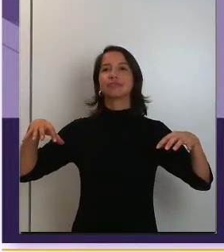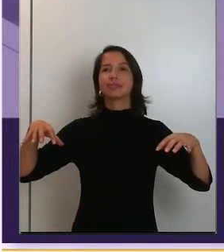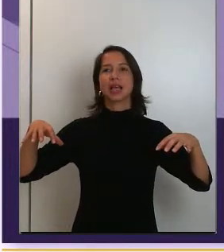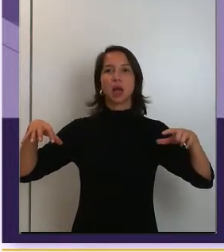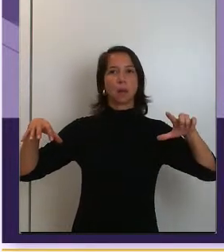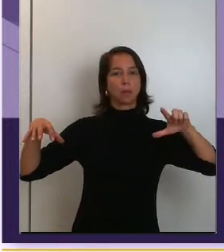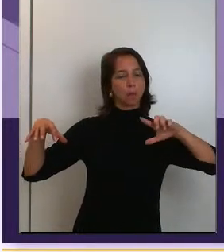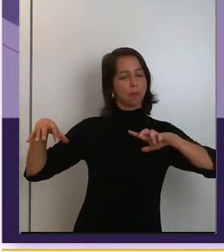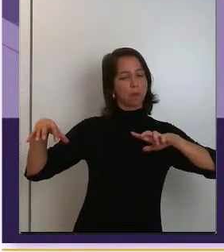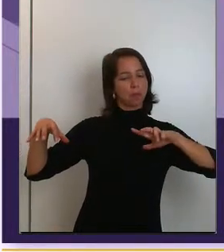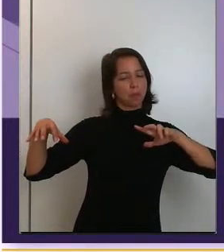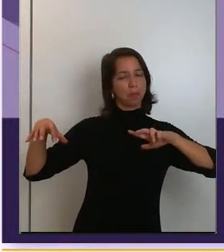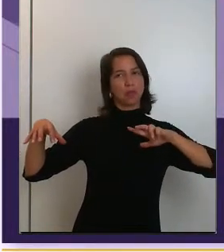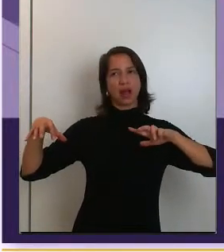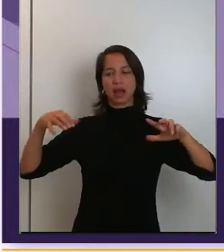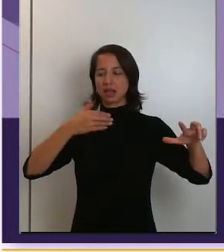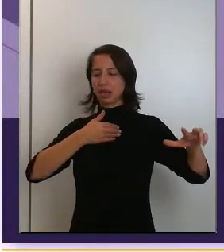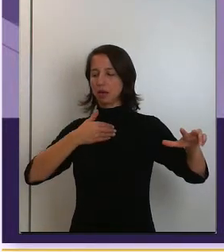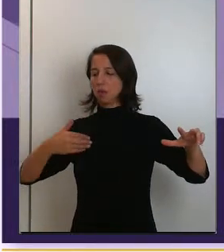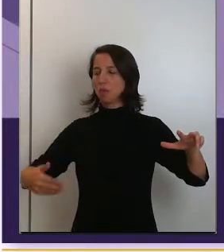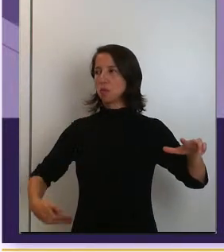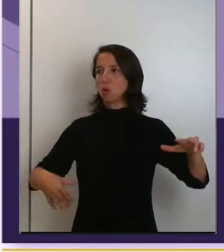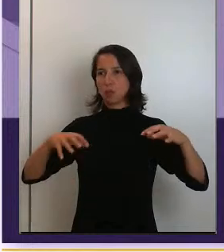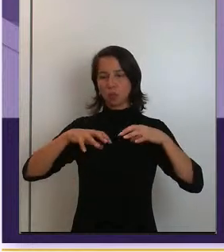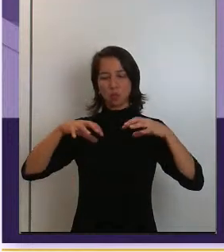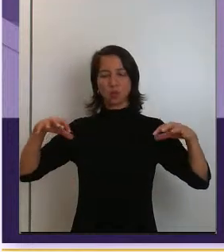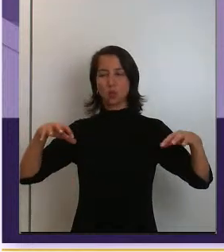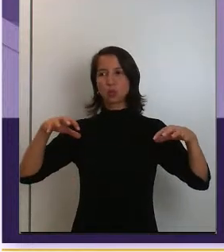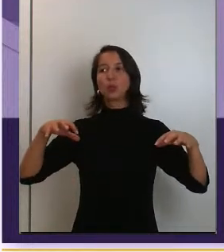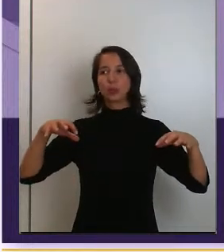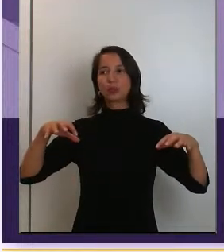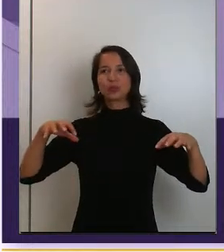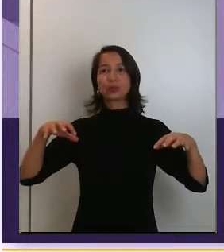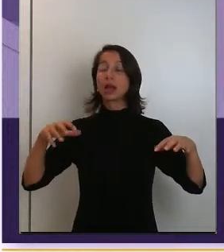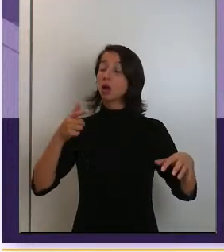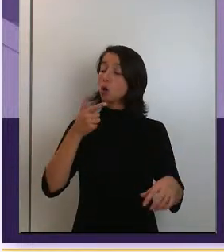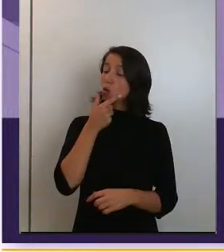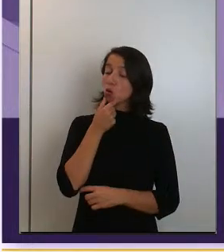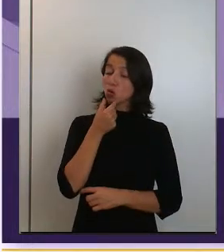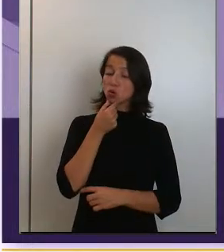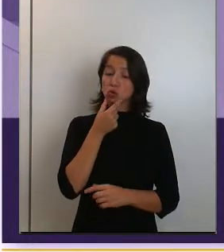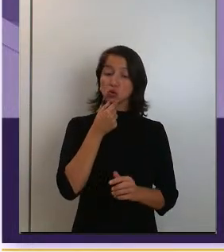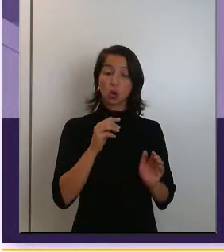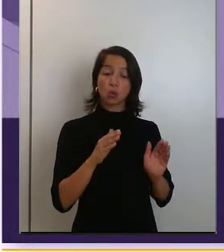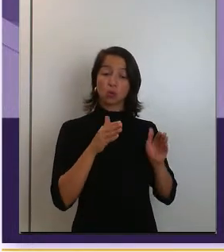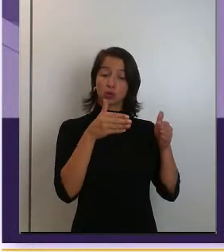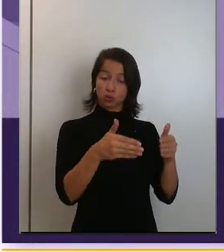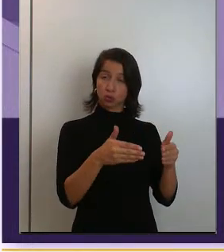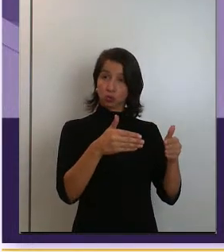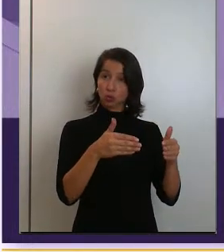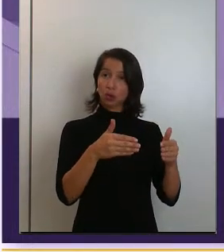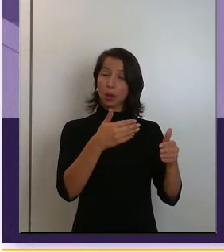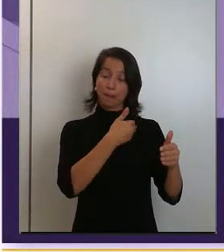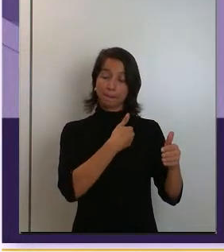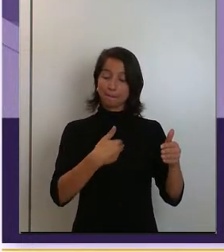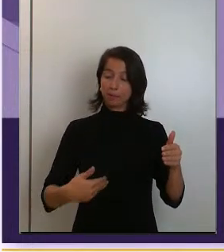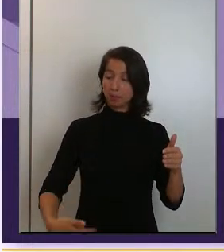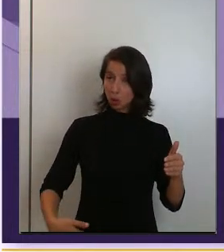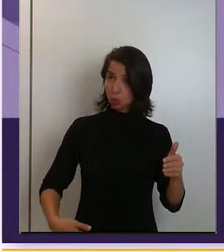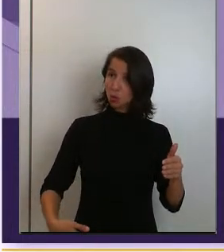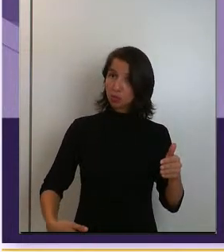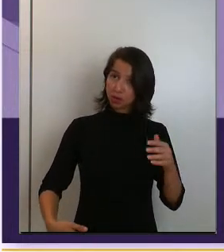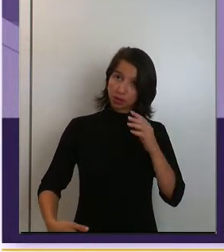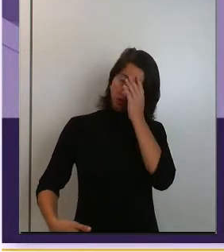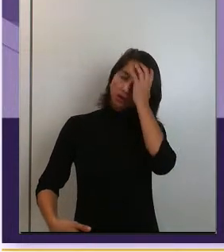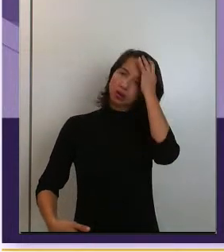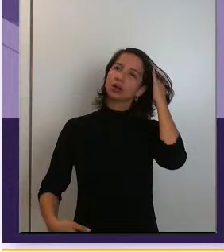privado, né? Essa noção era muito mais forte antigamente. Os homens pertenciam a esse domínio público, né, a esfera pública, porque